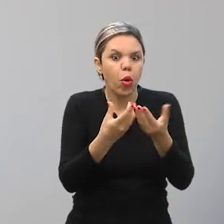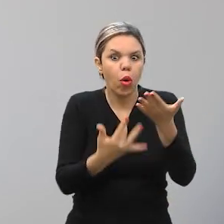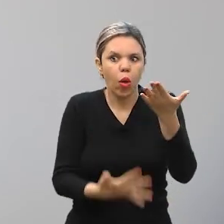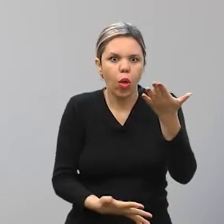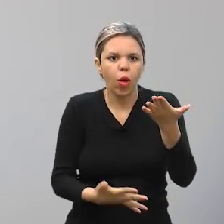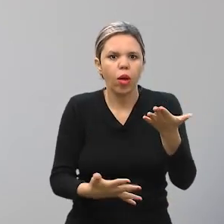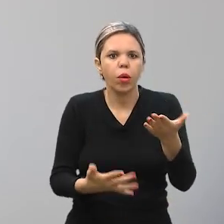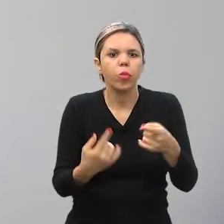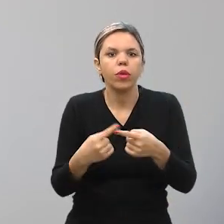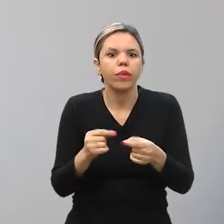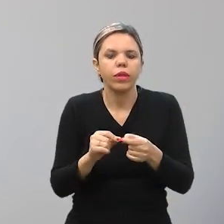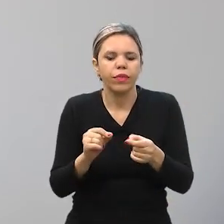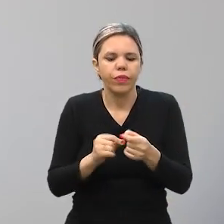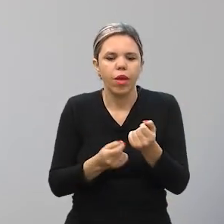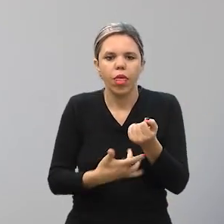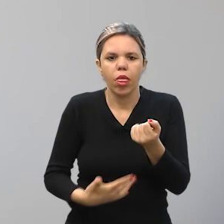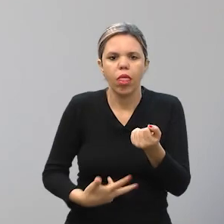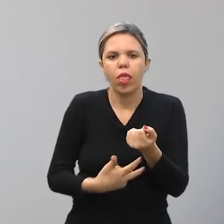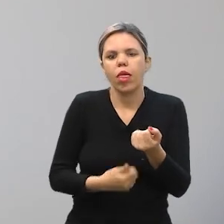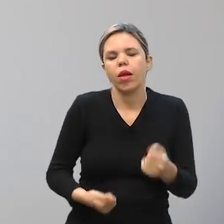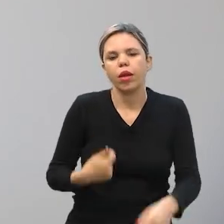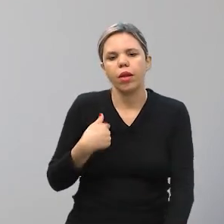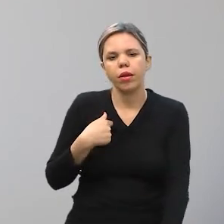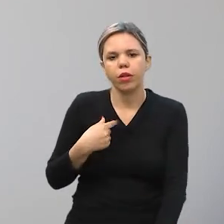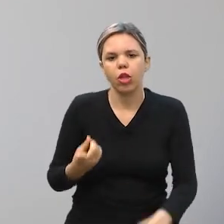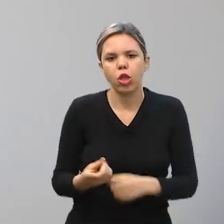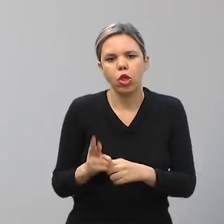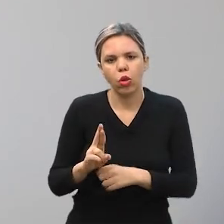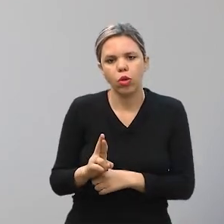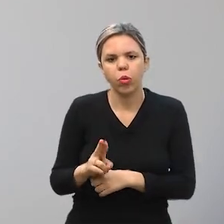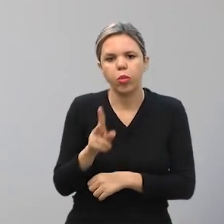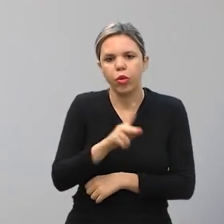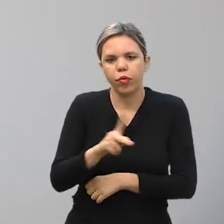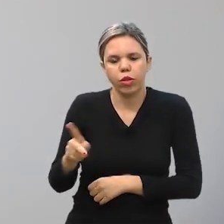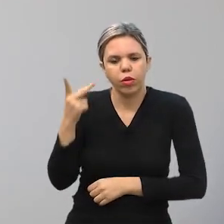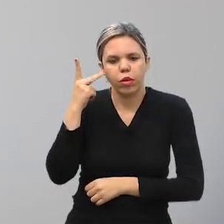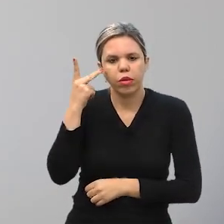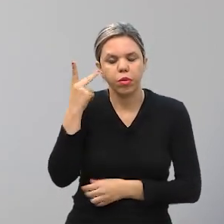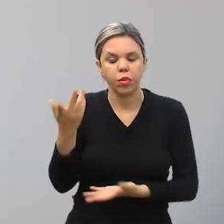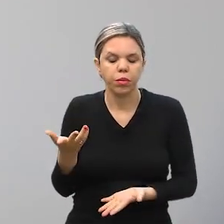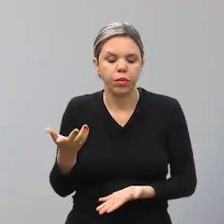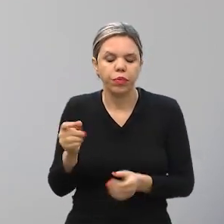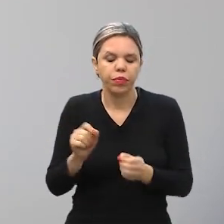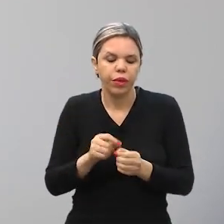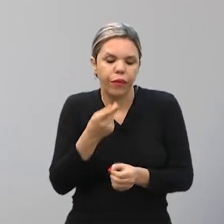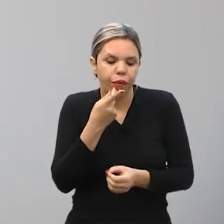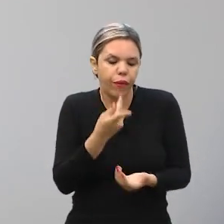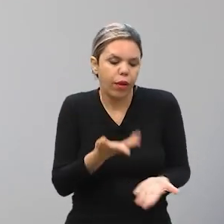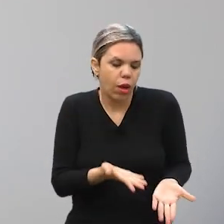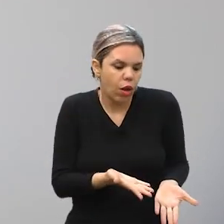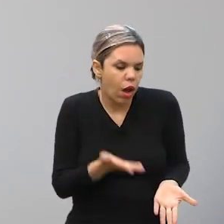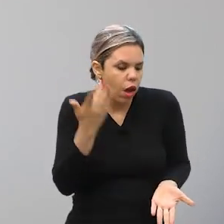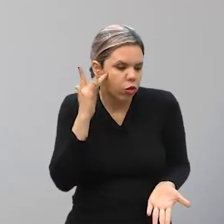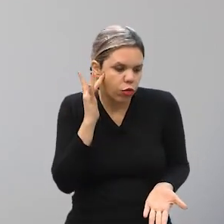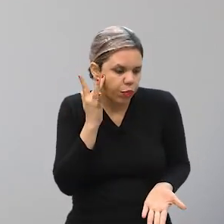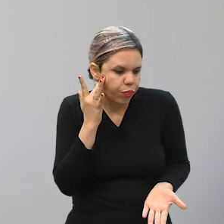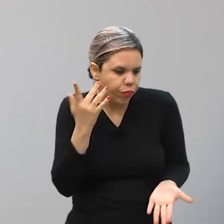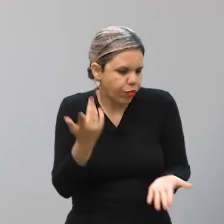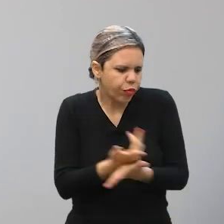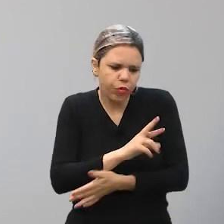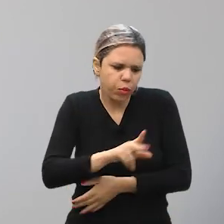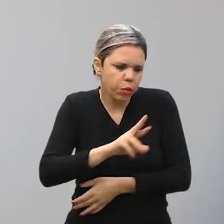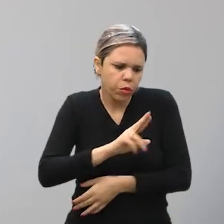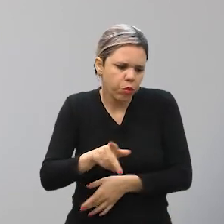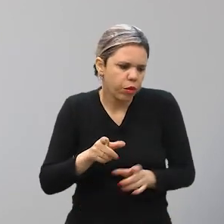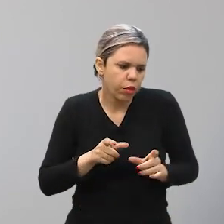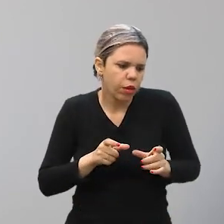material? Falei, porque o professor Marcelo, lá de São Paulo, achou que não era